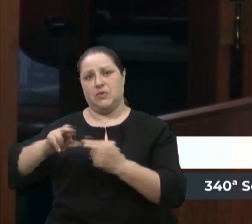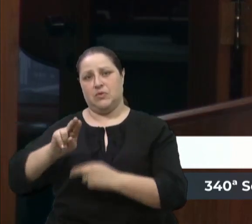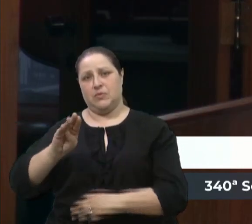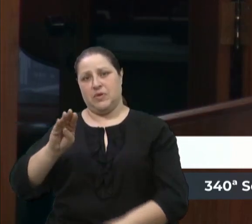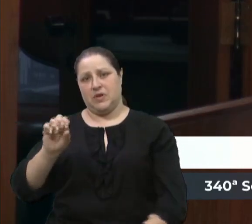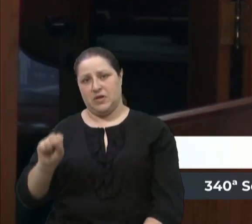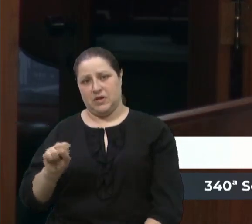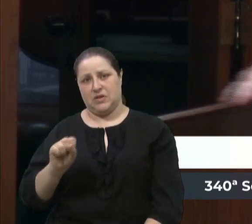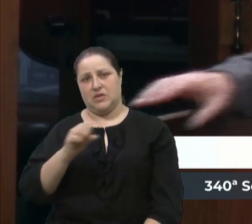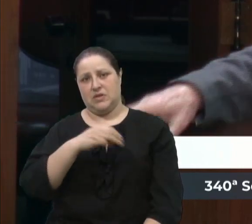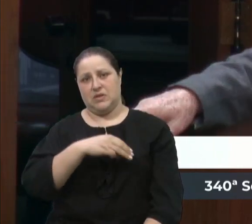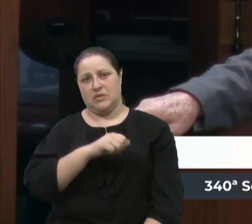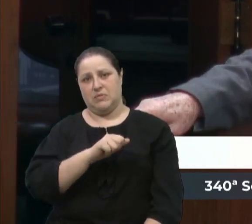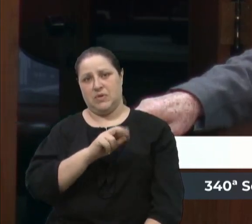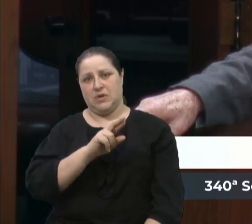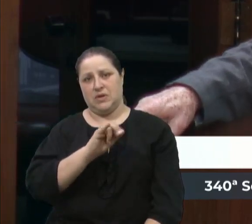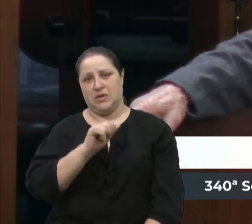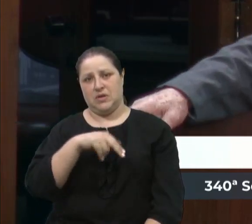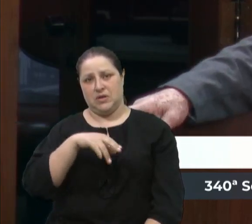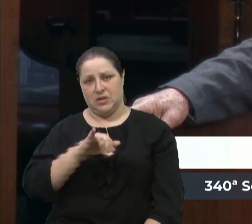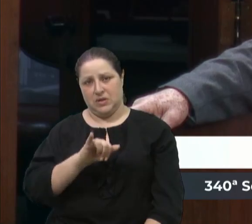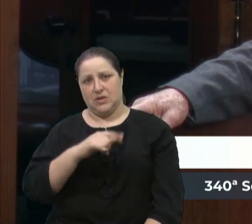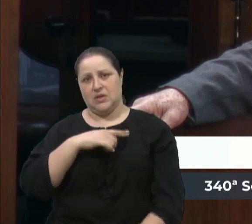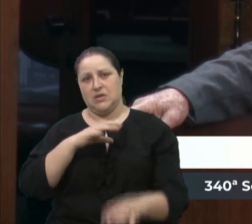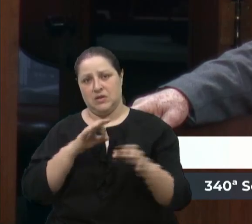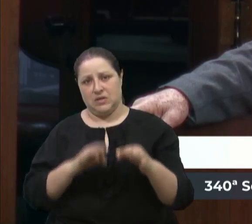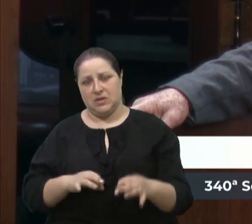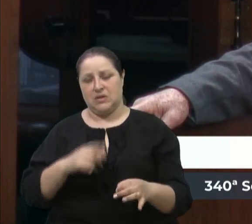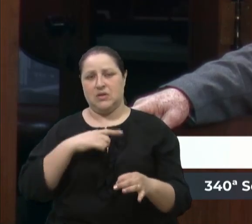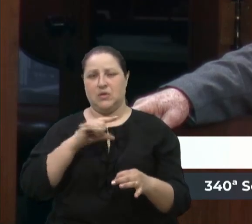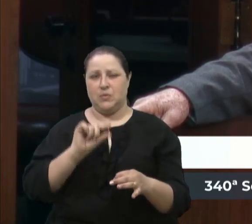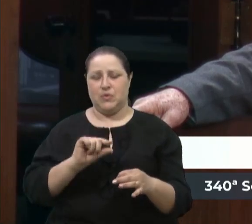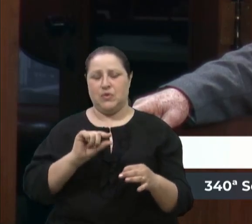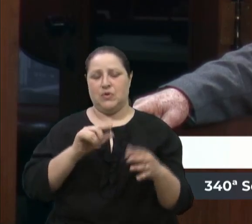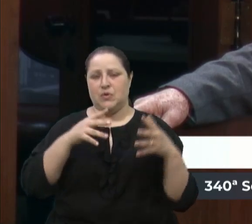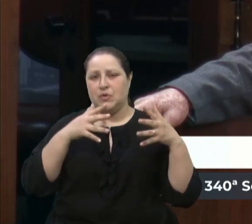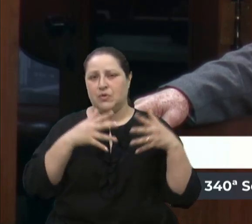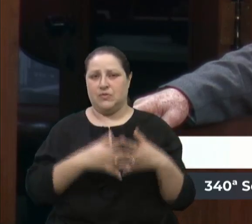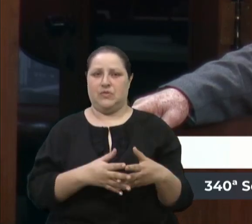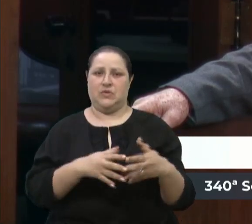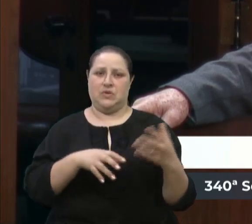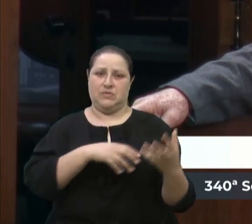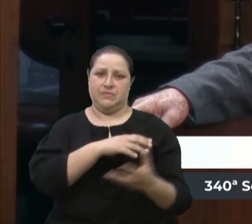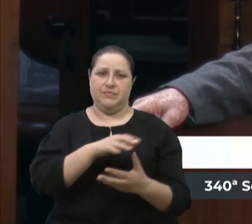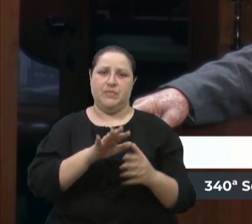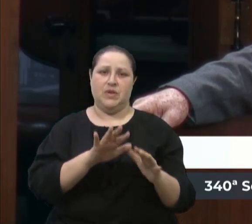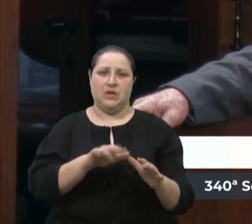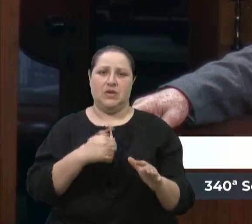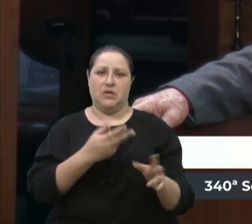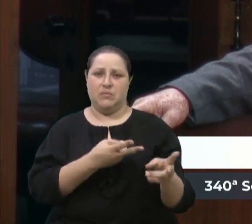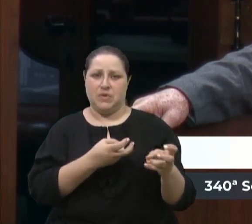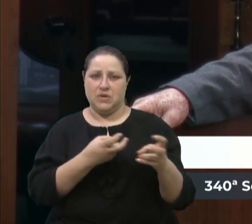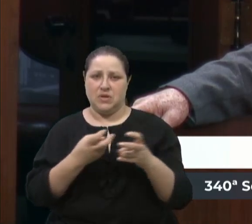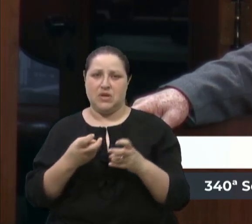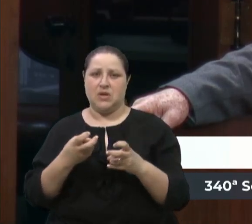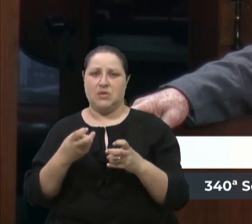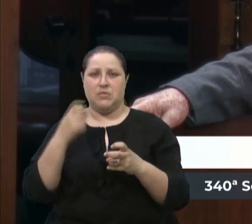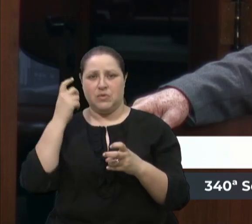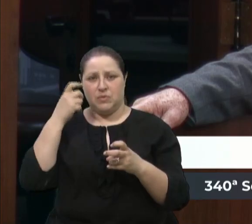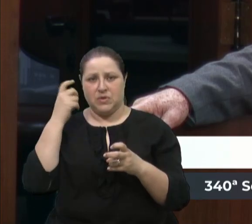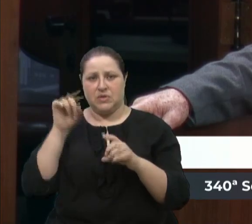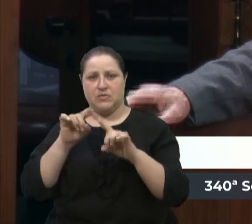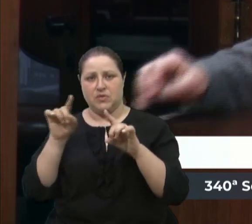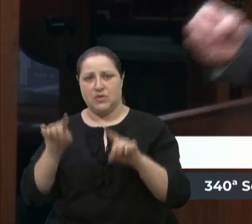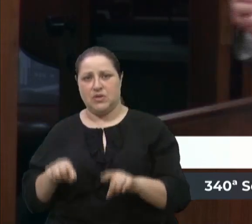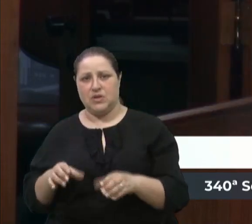do Mariani, com certeza causa transtorno. Nós vimos a preocupação dos funcionários naquele dia, da equipe de